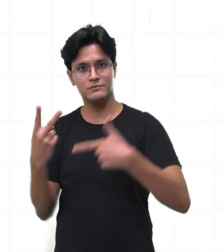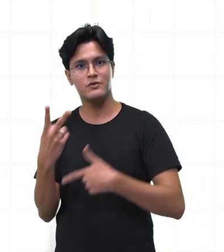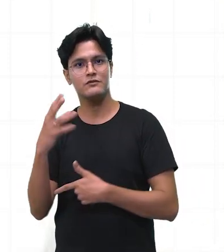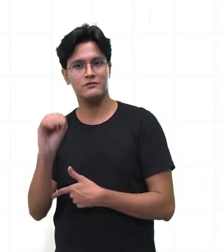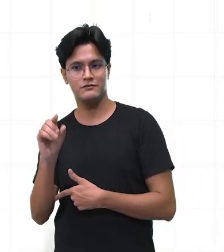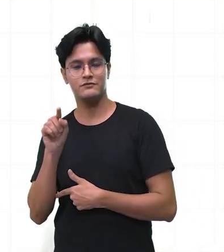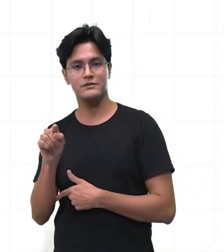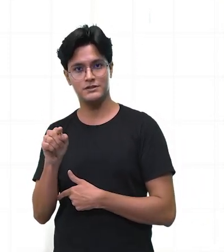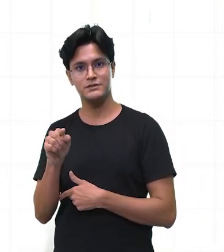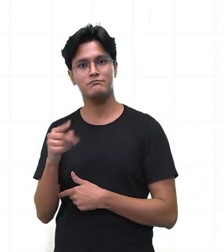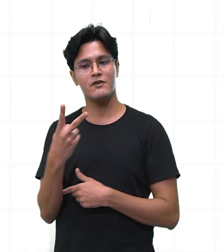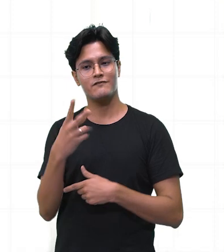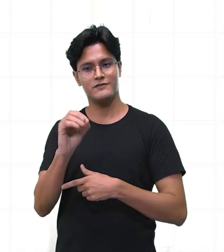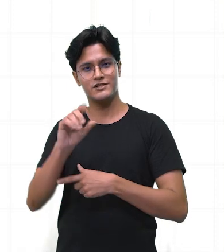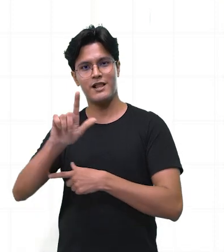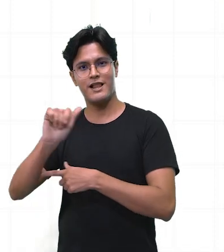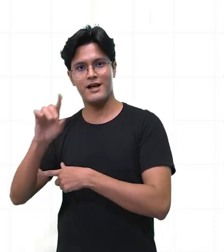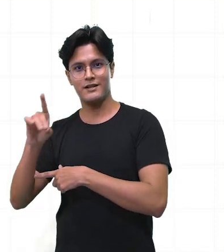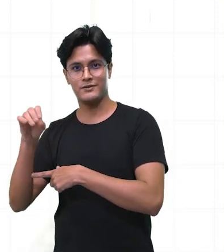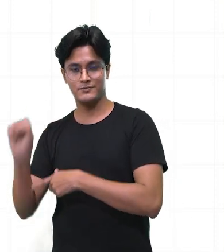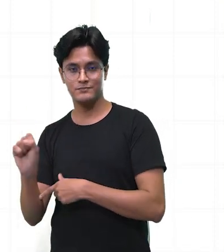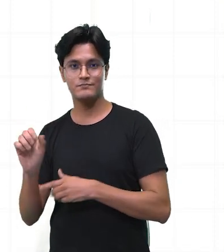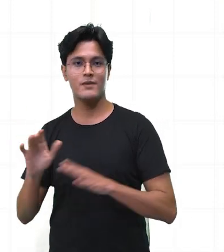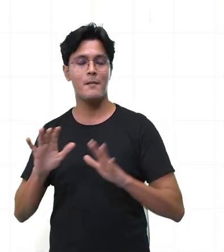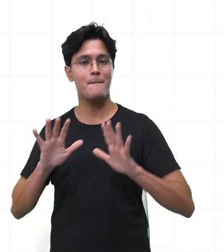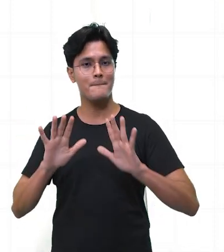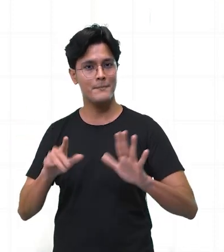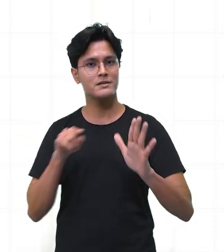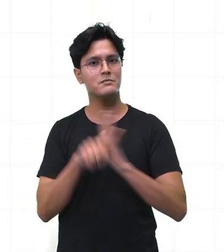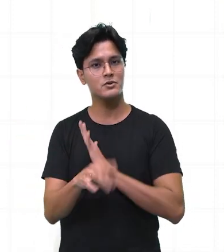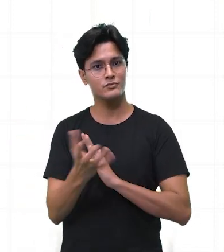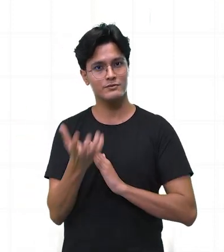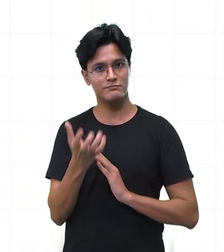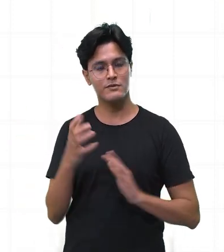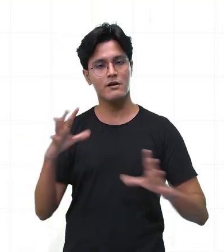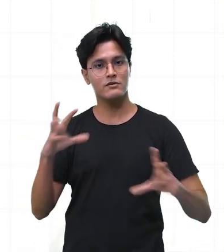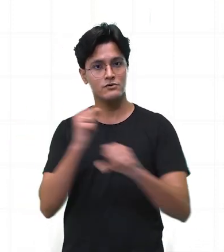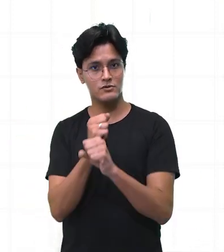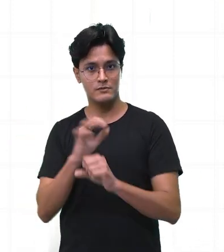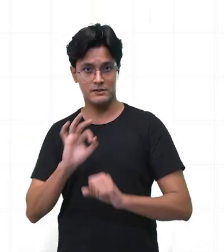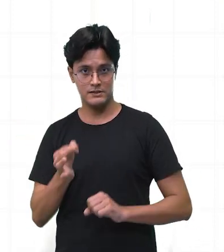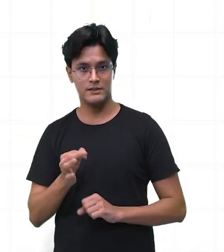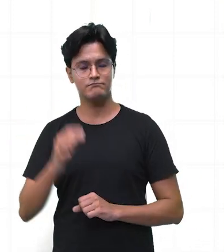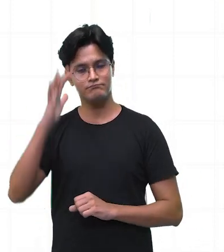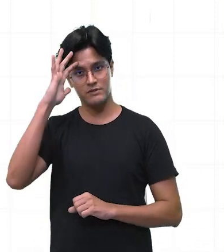Que são 20 ângulos. Nesse caso, não. Tá pedindo a soma. Então, vamos fazer essa soma.